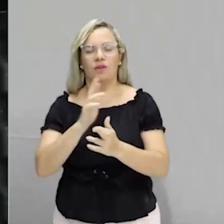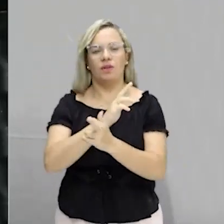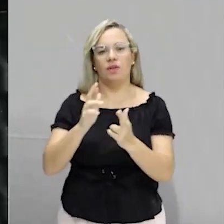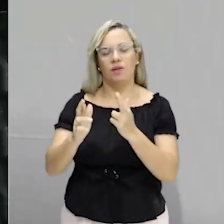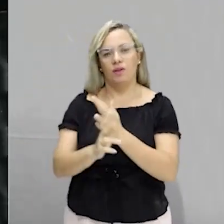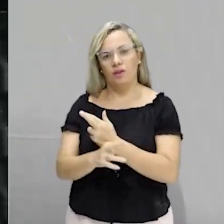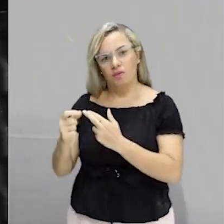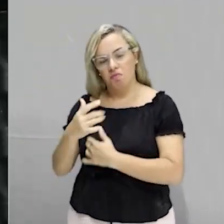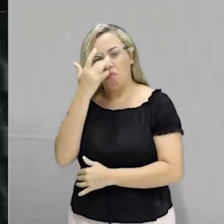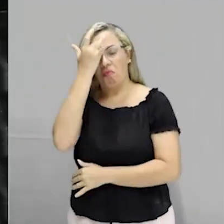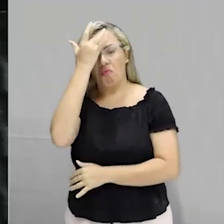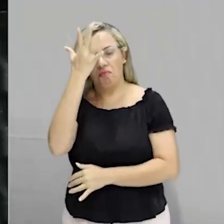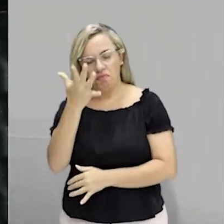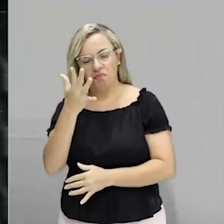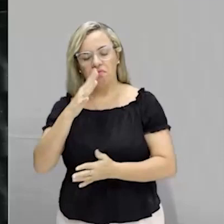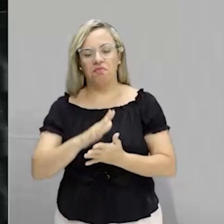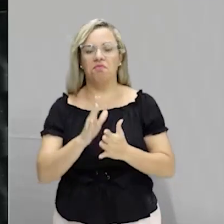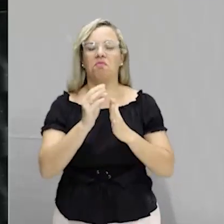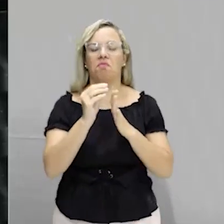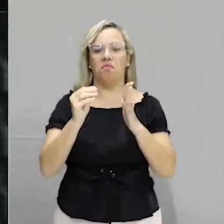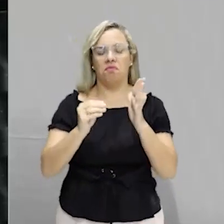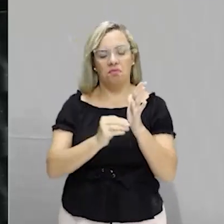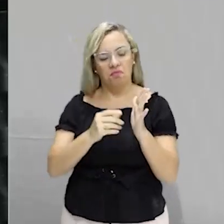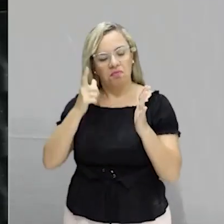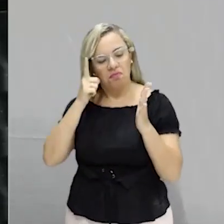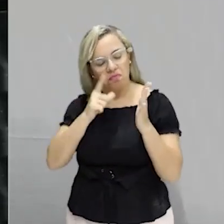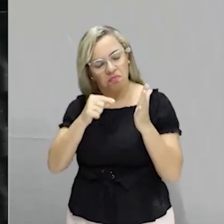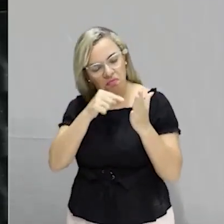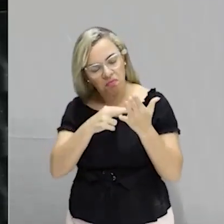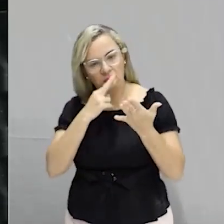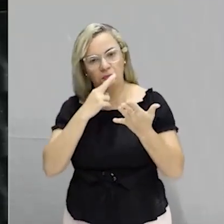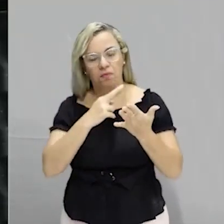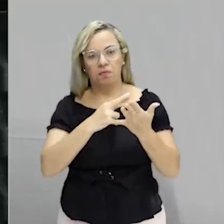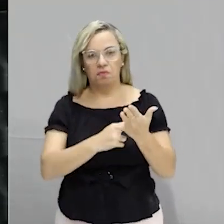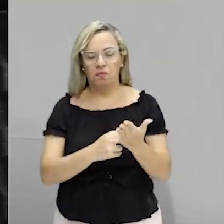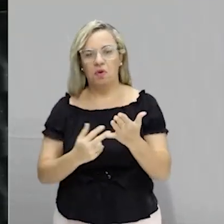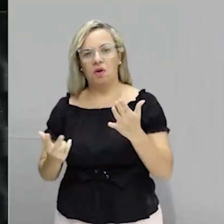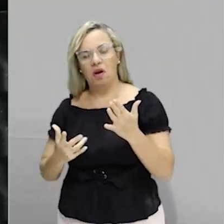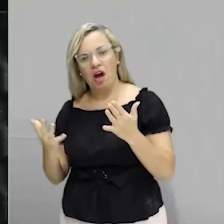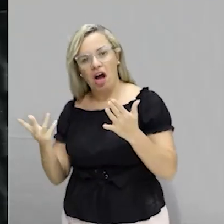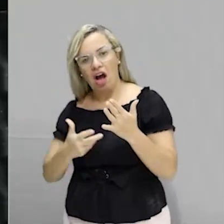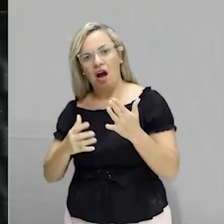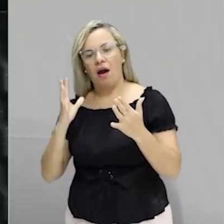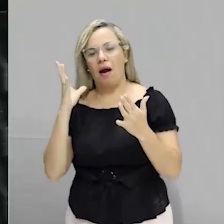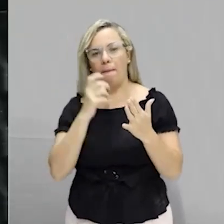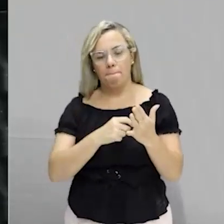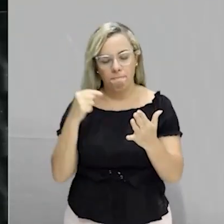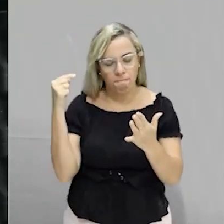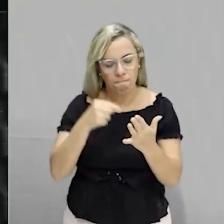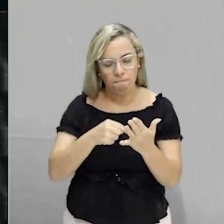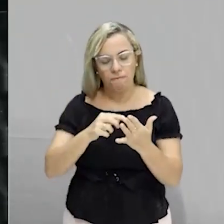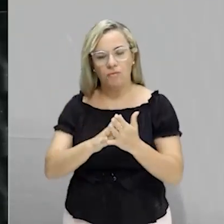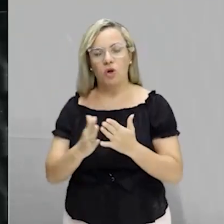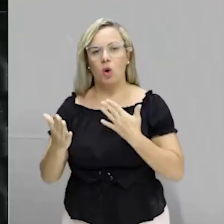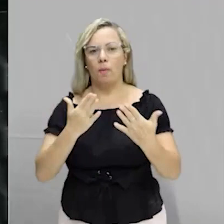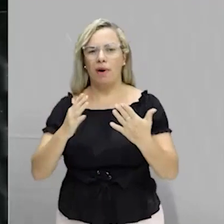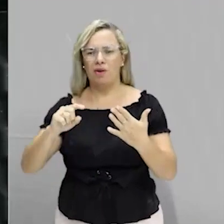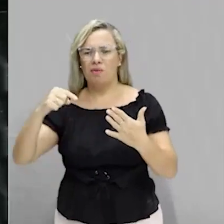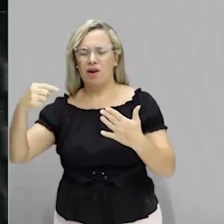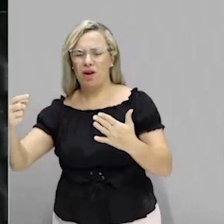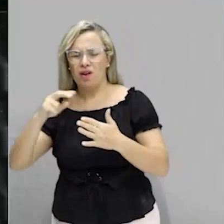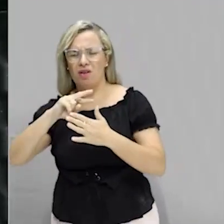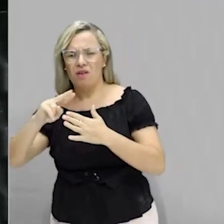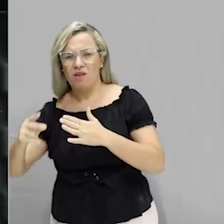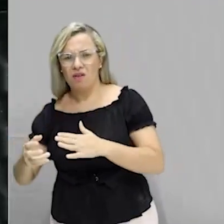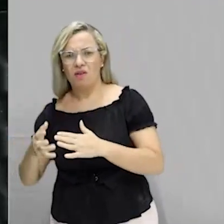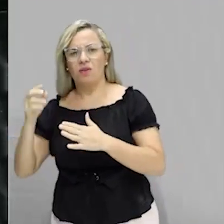relativamente fácil, um assunto que você consegue resolver com uma velocidade um pouquinho maior, né, comparado com outros conteúdos, que a gente sabe que